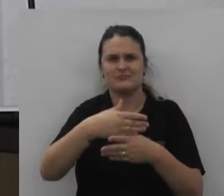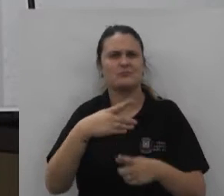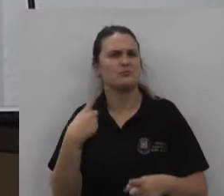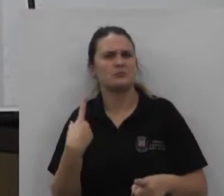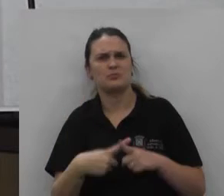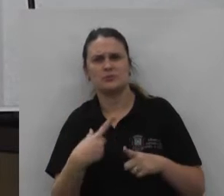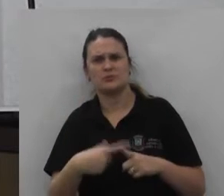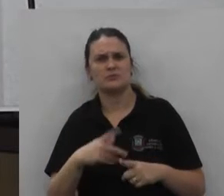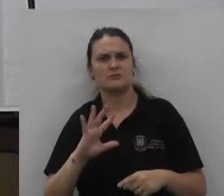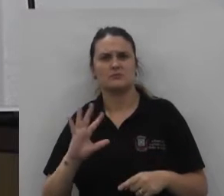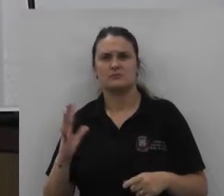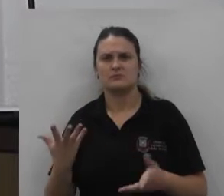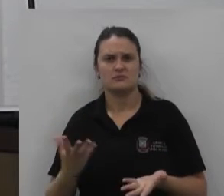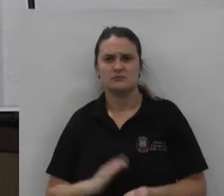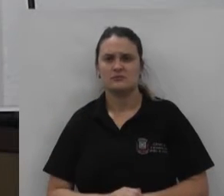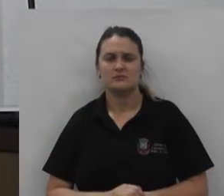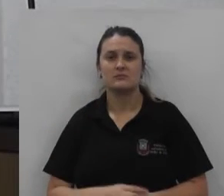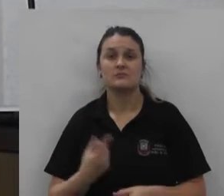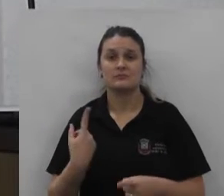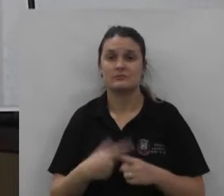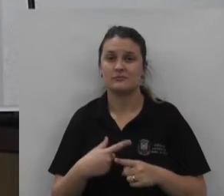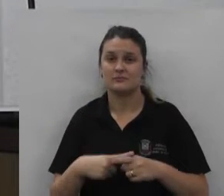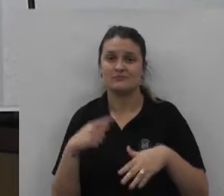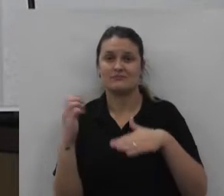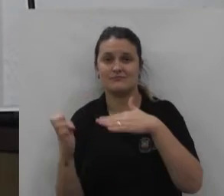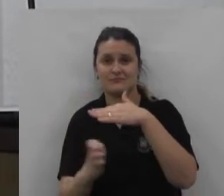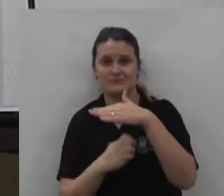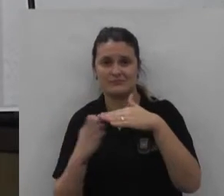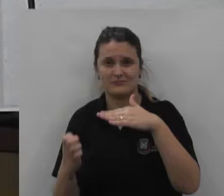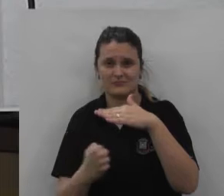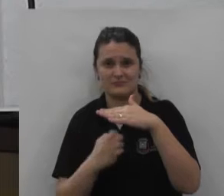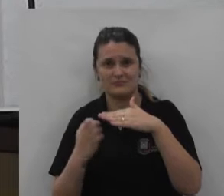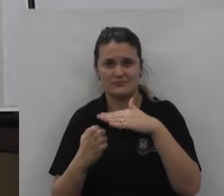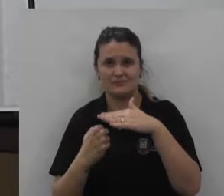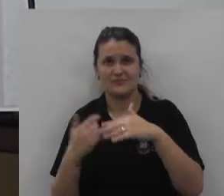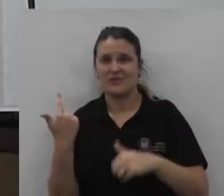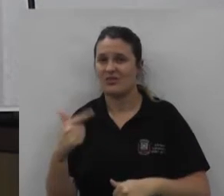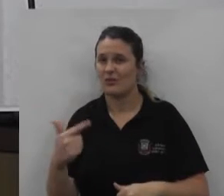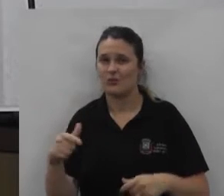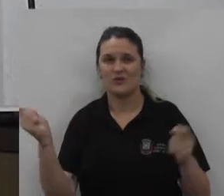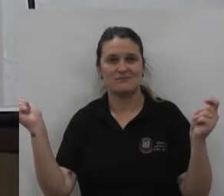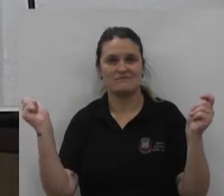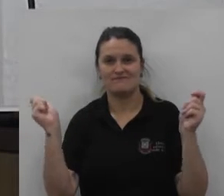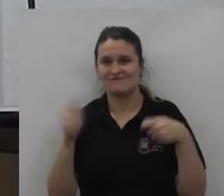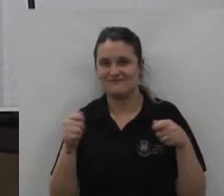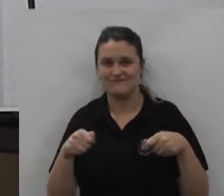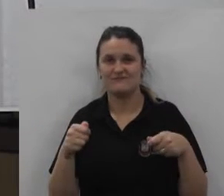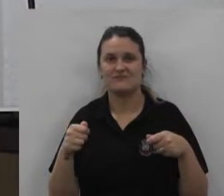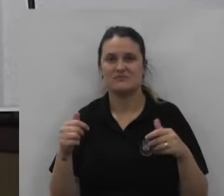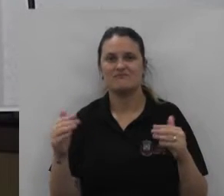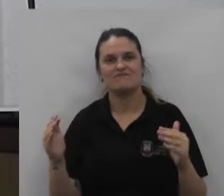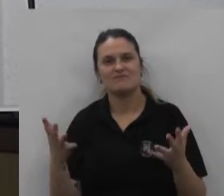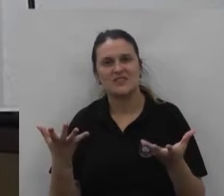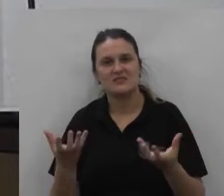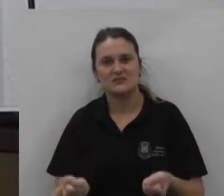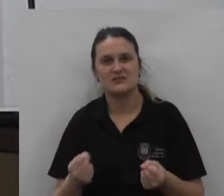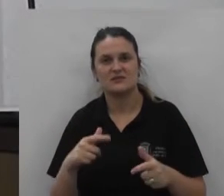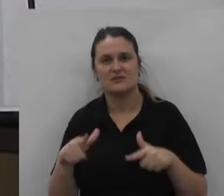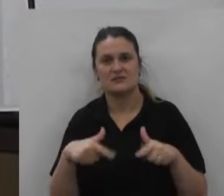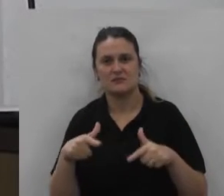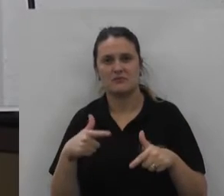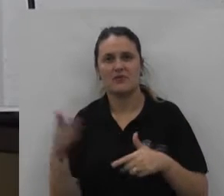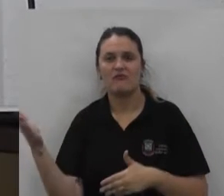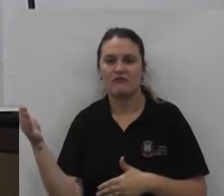Isso por que acontece? Porque empresas sem uma condição de assumir uma